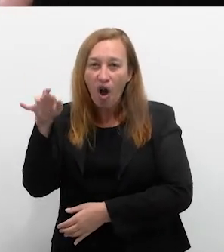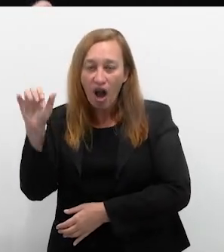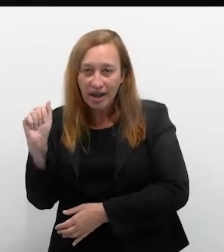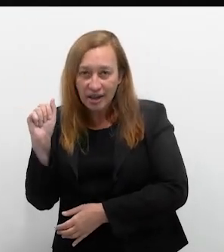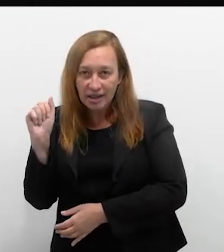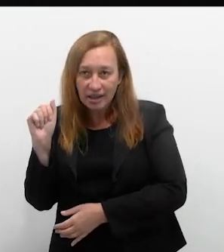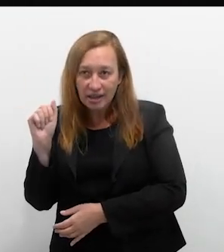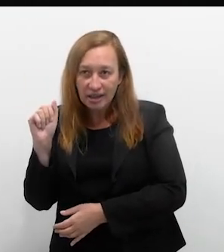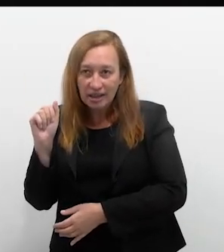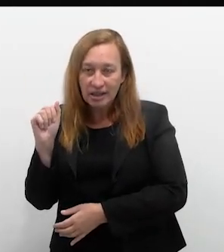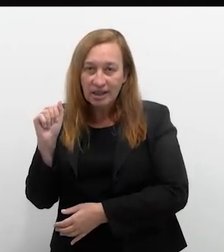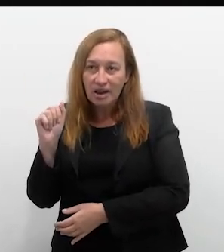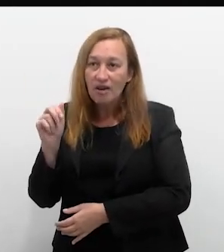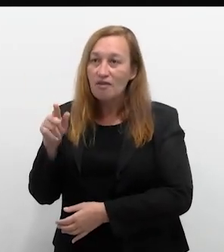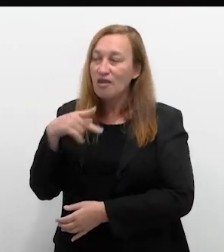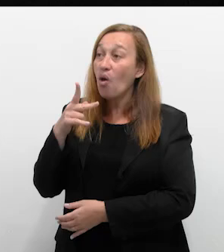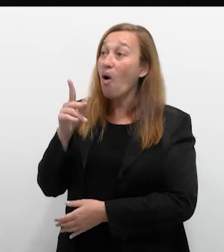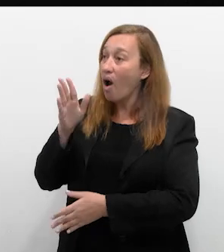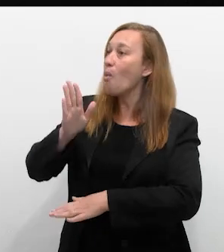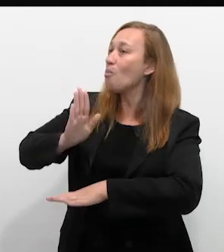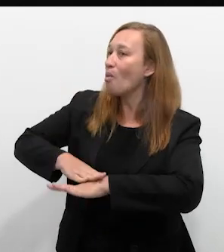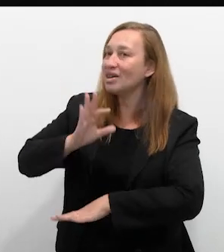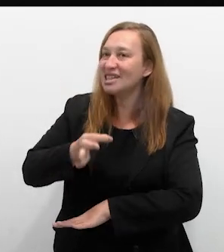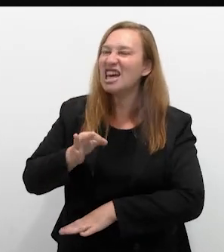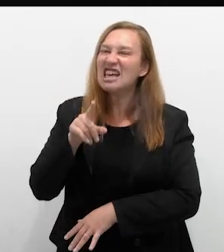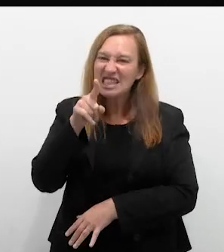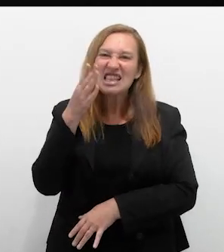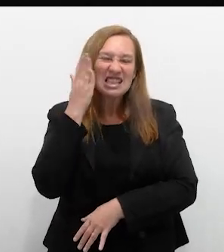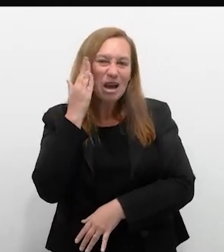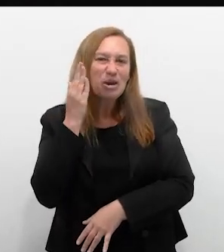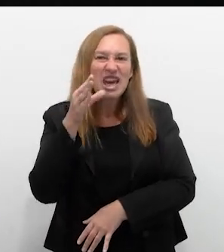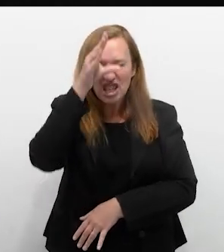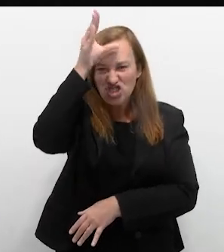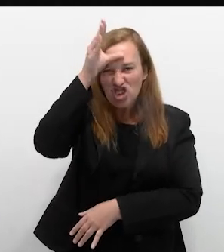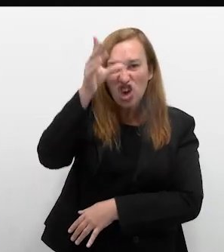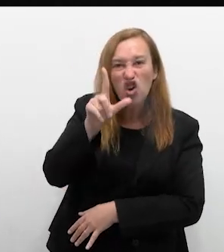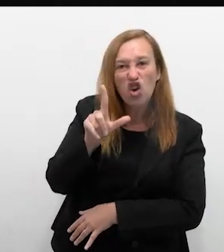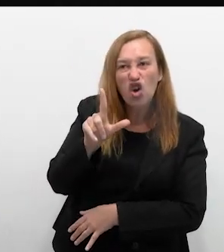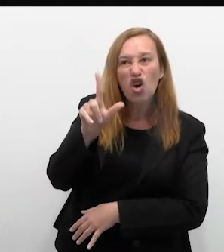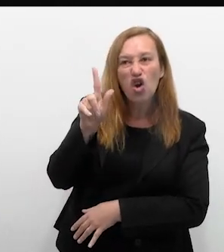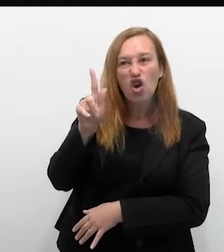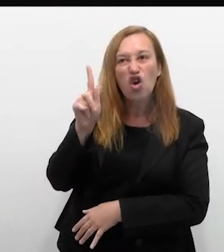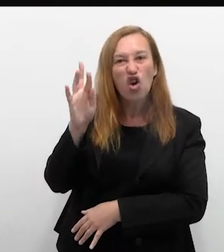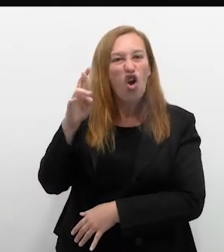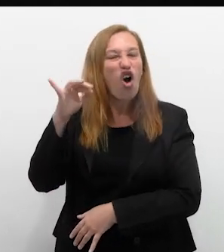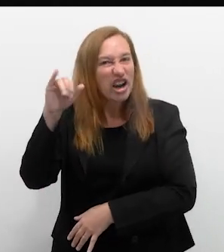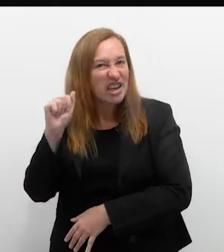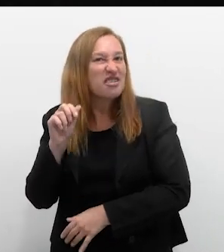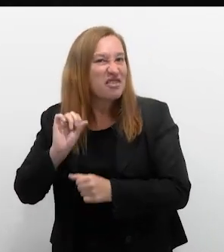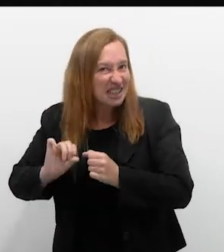a bolinha. Naquele momento, eu senti esse é o momento. Sabe que tia Glorinha fazia